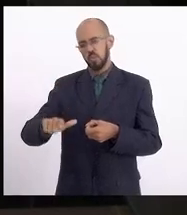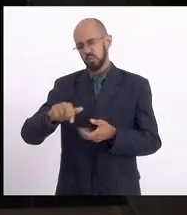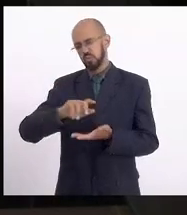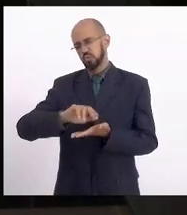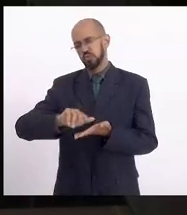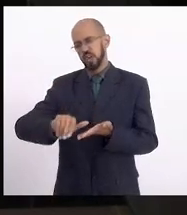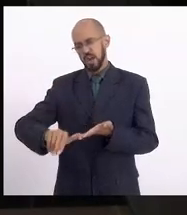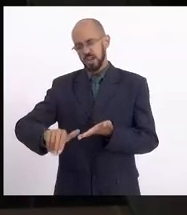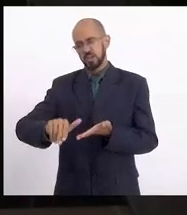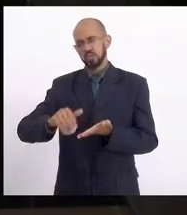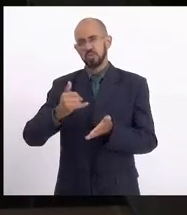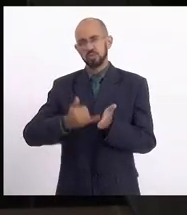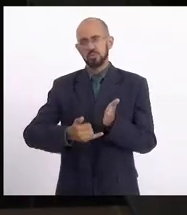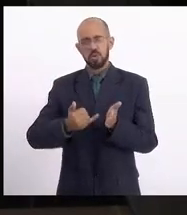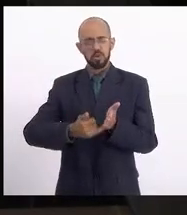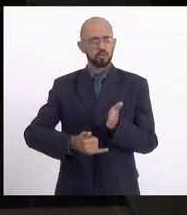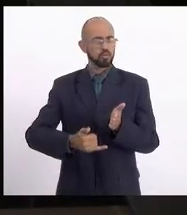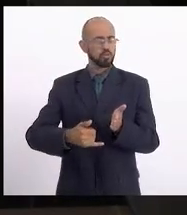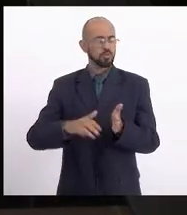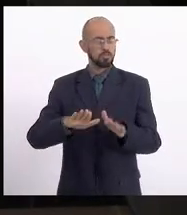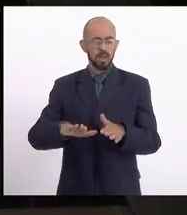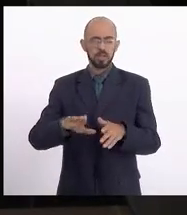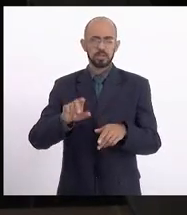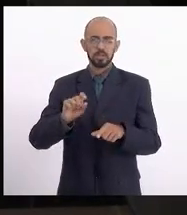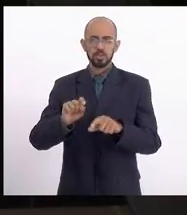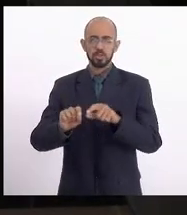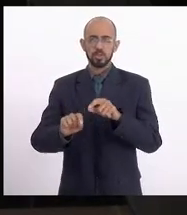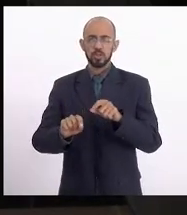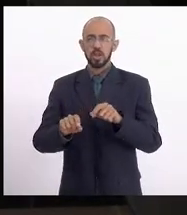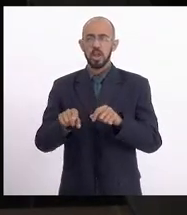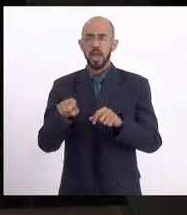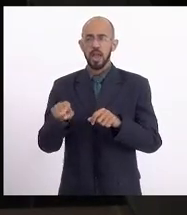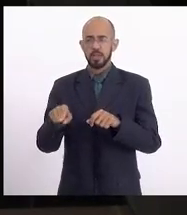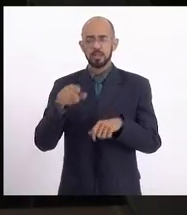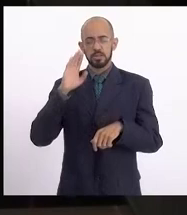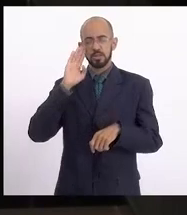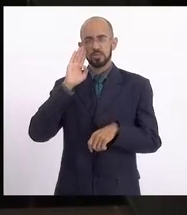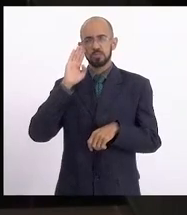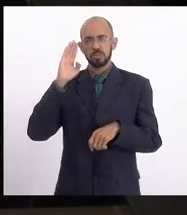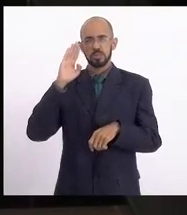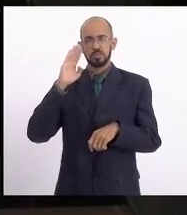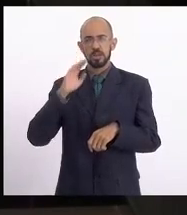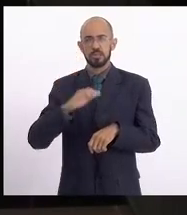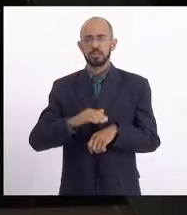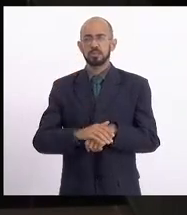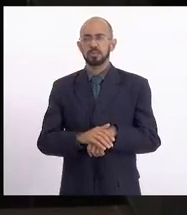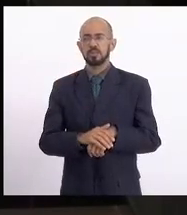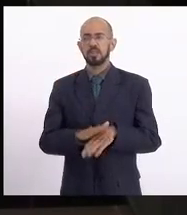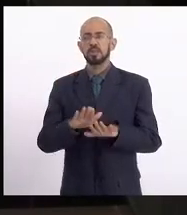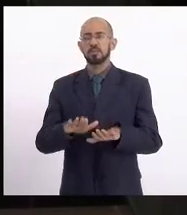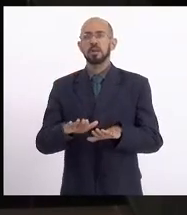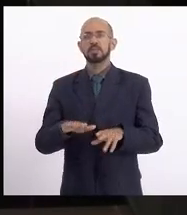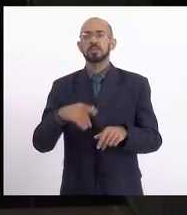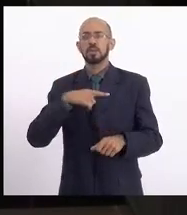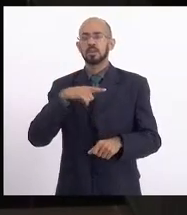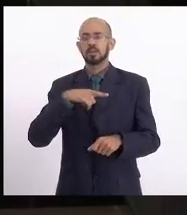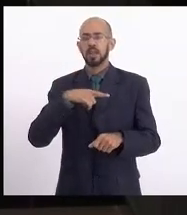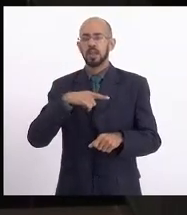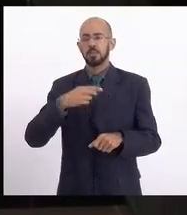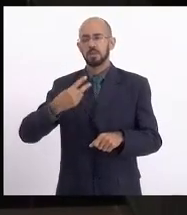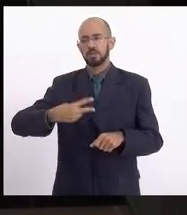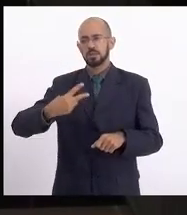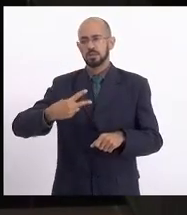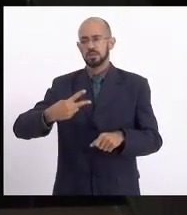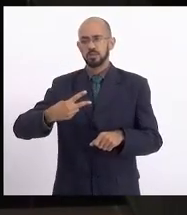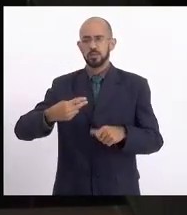mais. Mas essas são as principais. Mas tem um segundo ponto, senhora